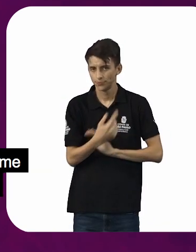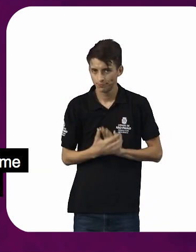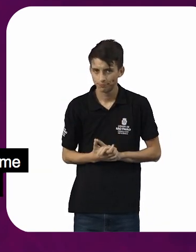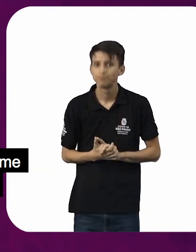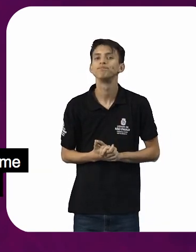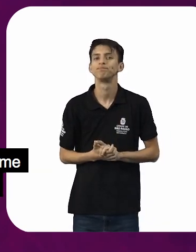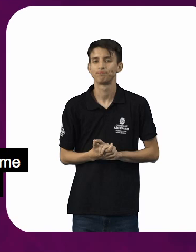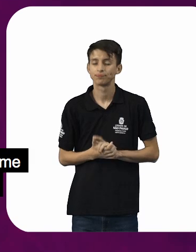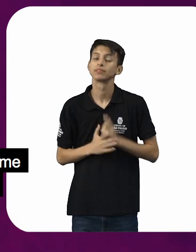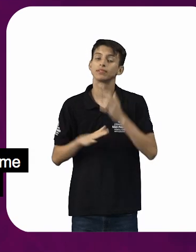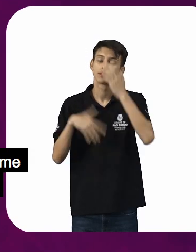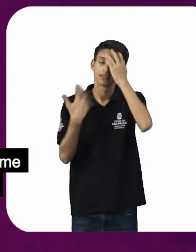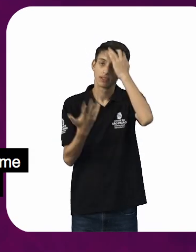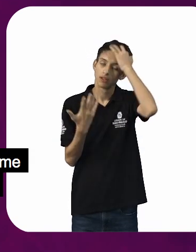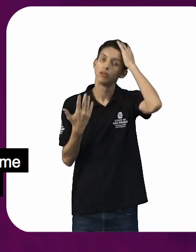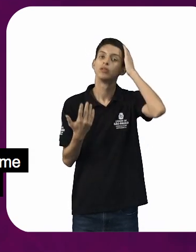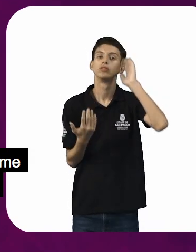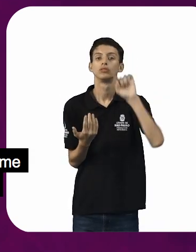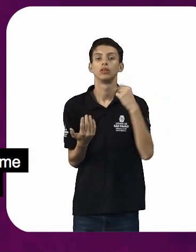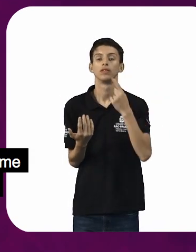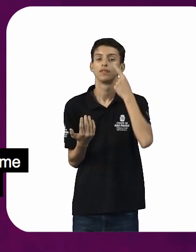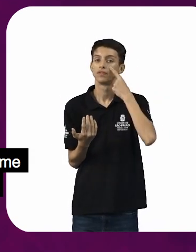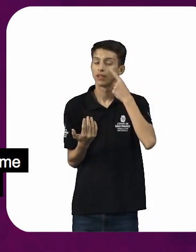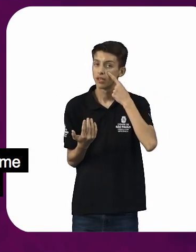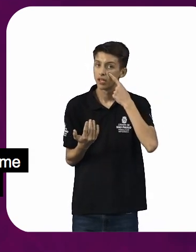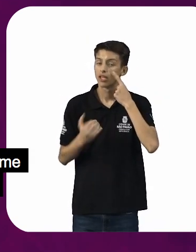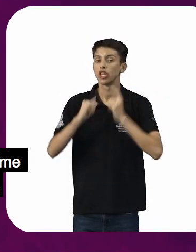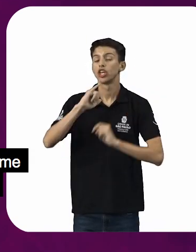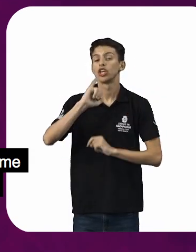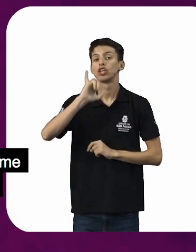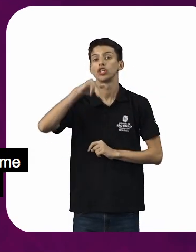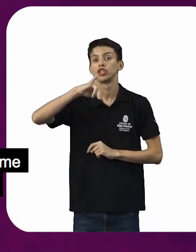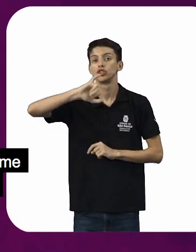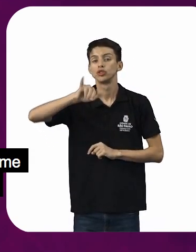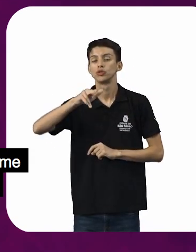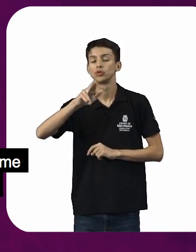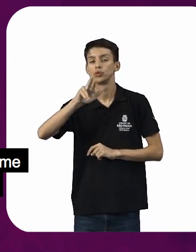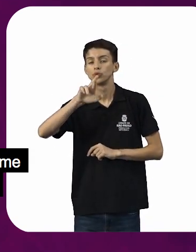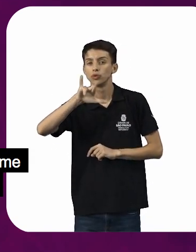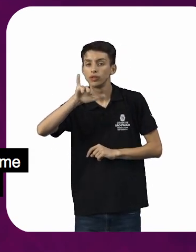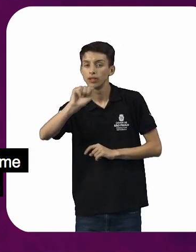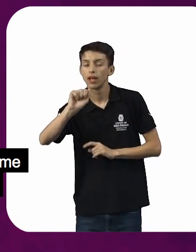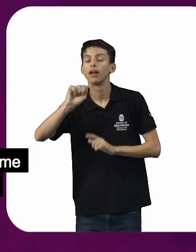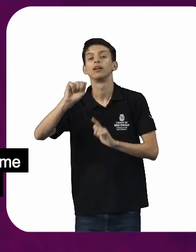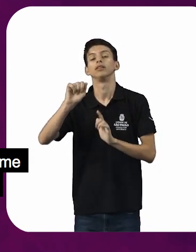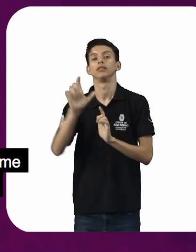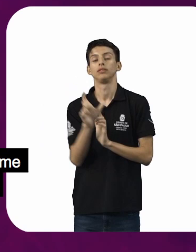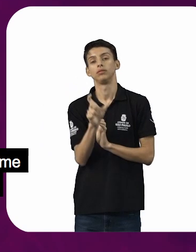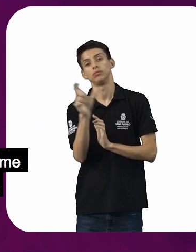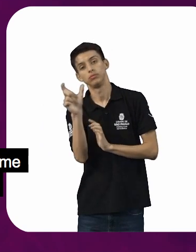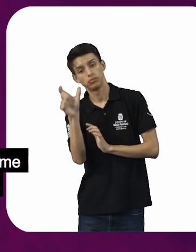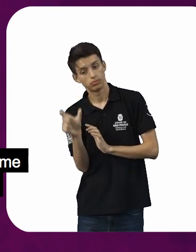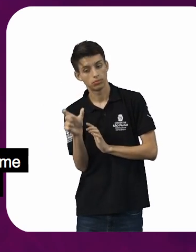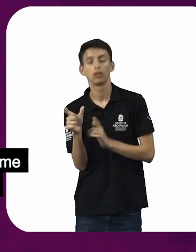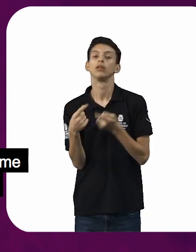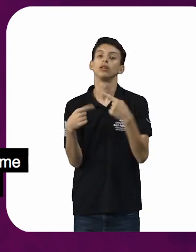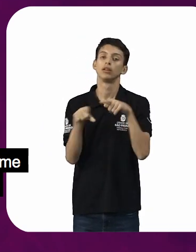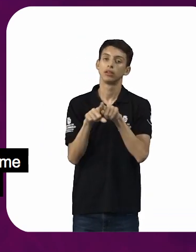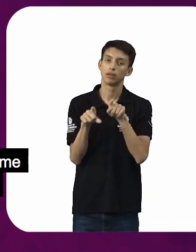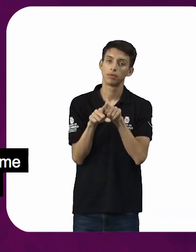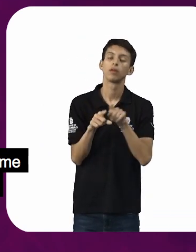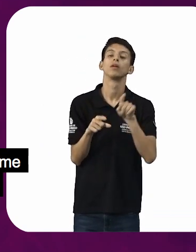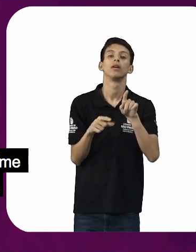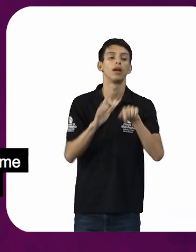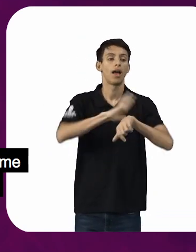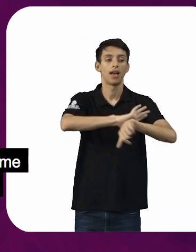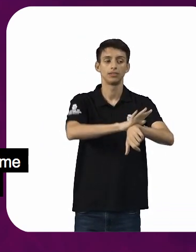quando a gente equipara essa injúria racial ao crime de racismo, nós reconhecemos que a motivação da